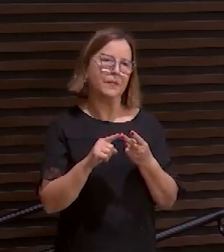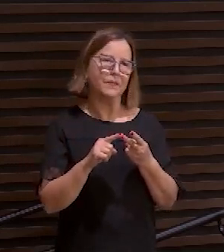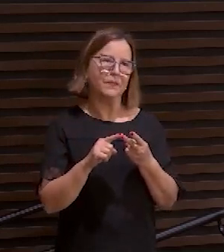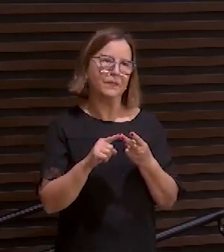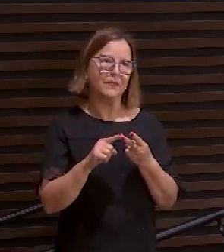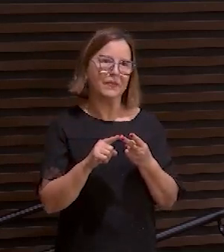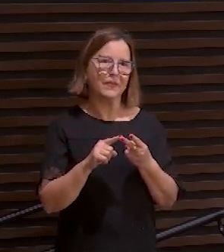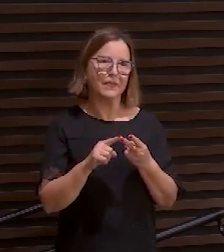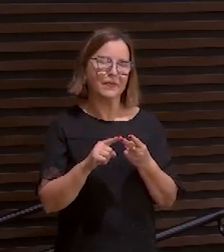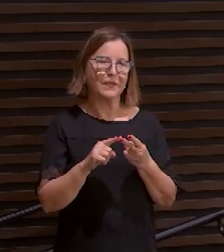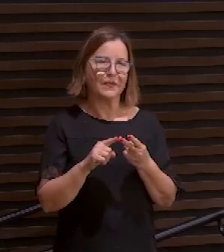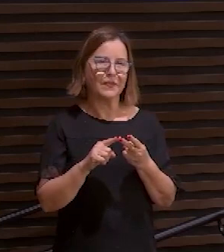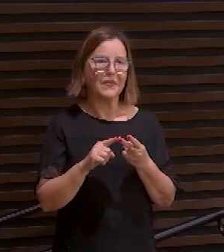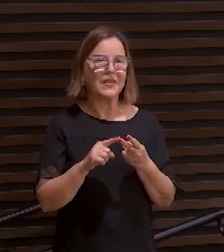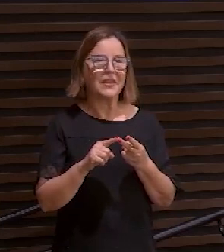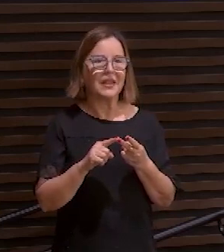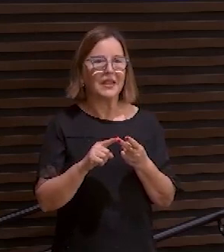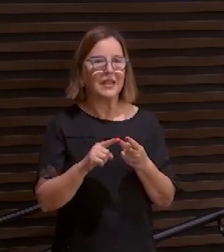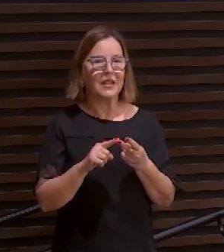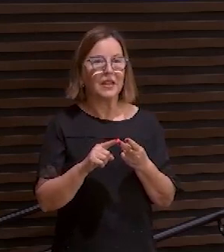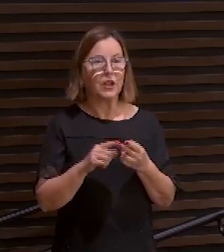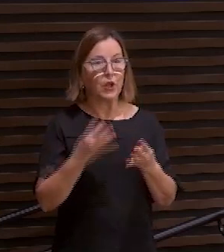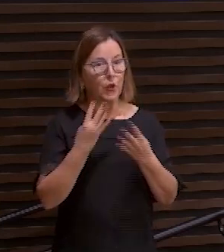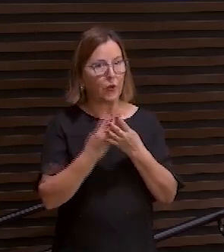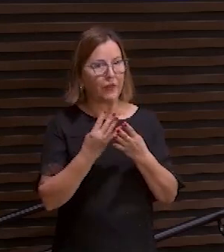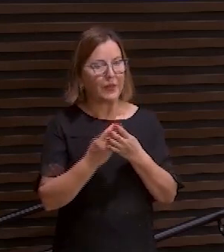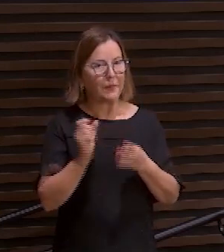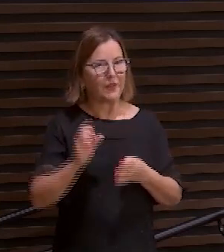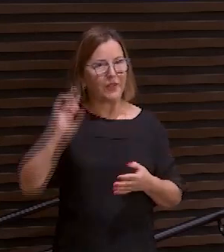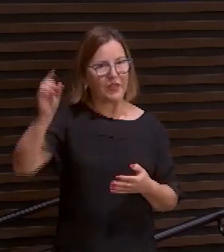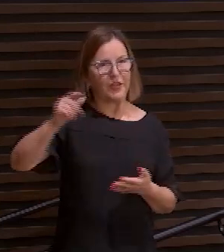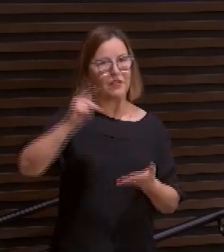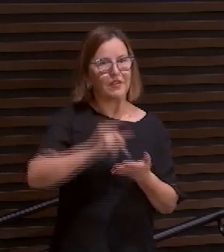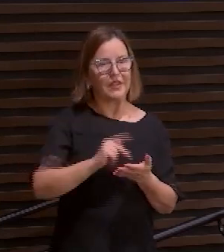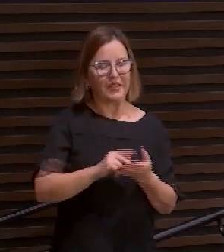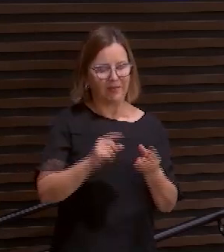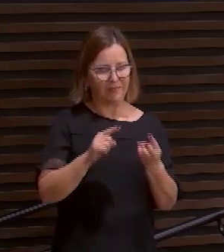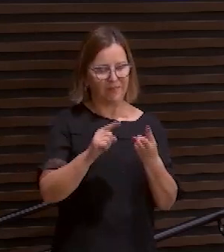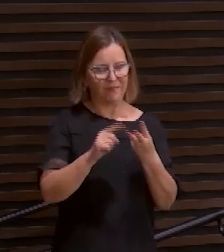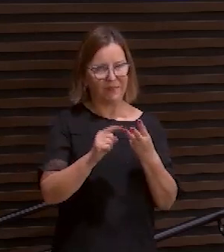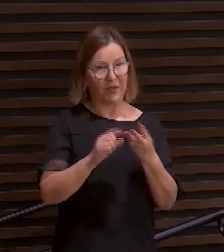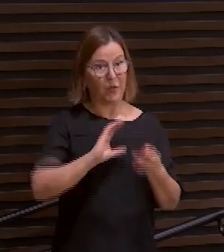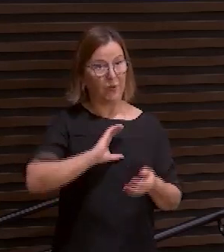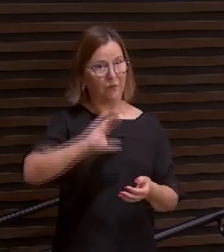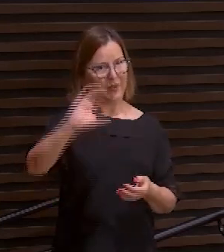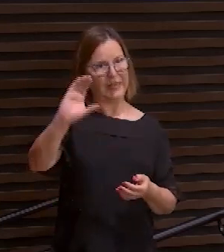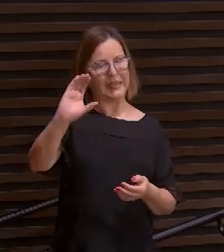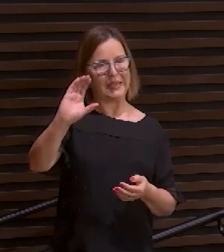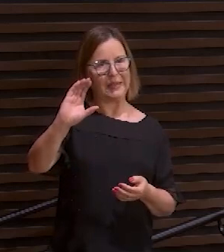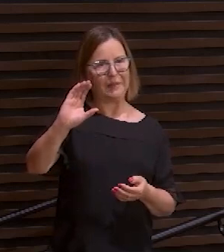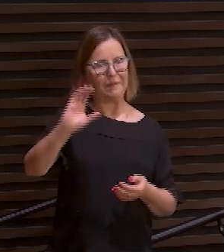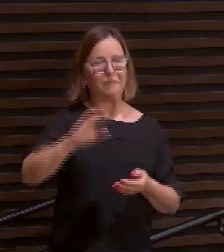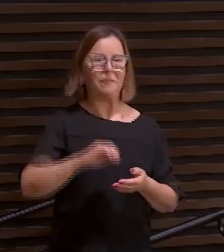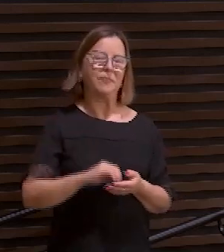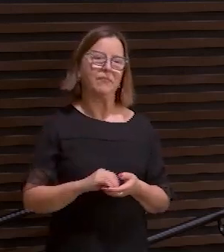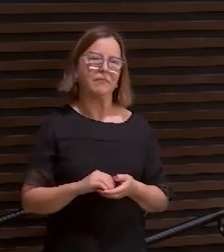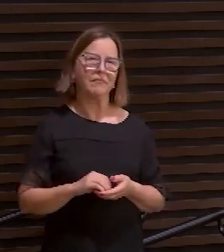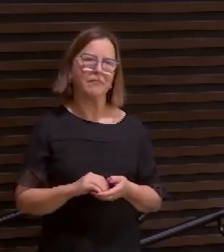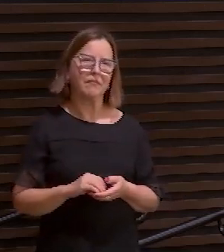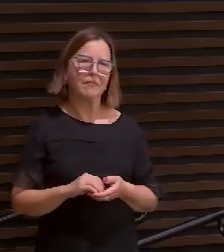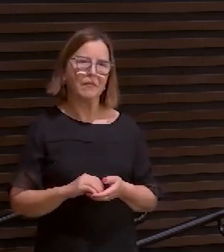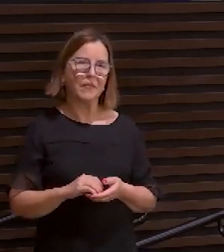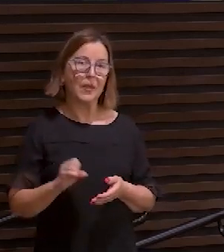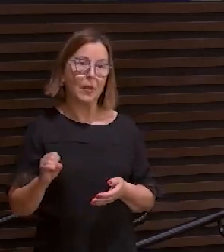Deus é verdadeira. E o terceiro é a confiança, o passo essencial para